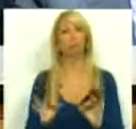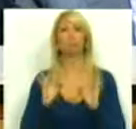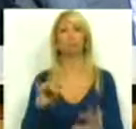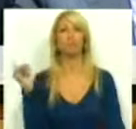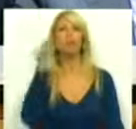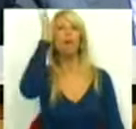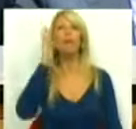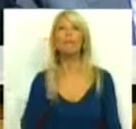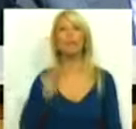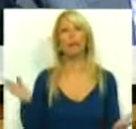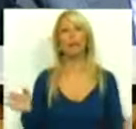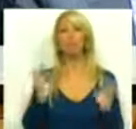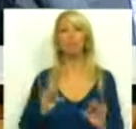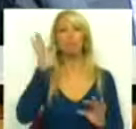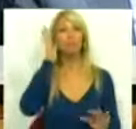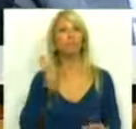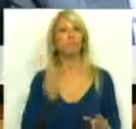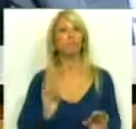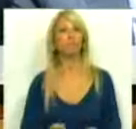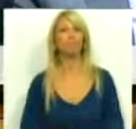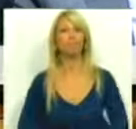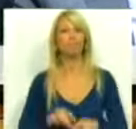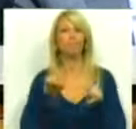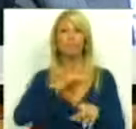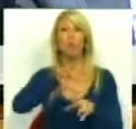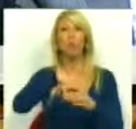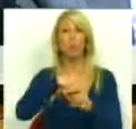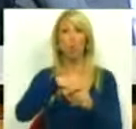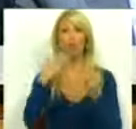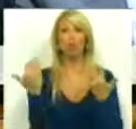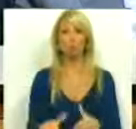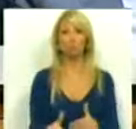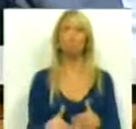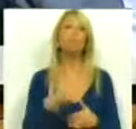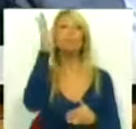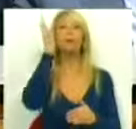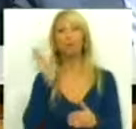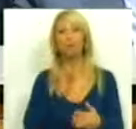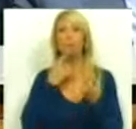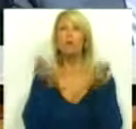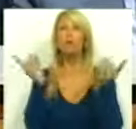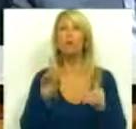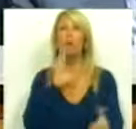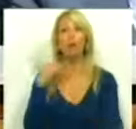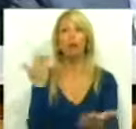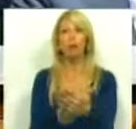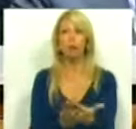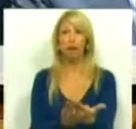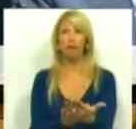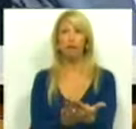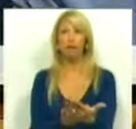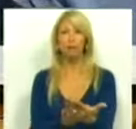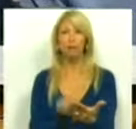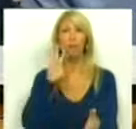seja, as nossas Forças Armadas. Neste contexto restritivo, as Forças Armadas voltaram a dar, ao longo